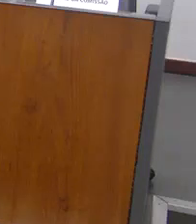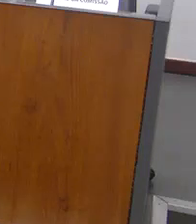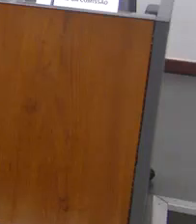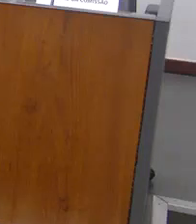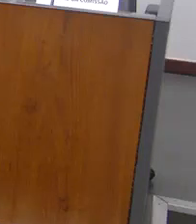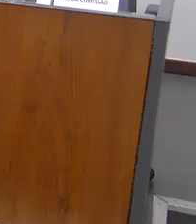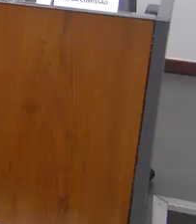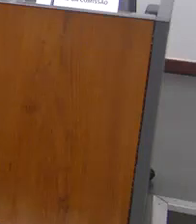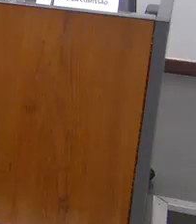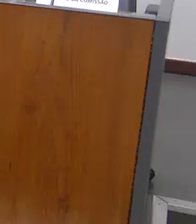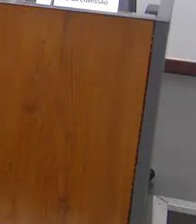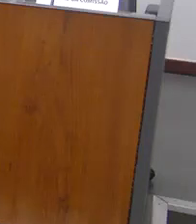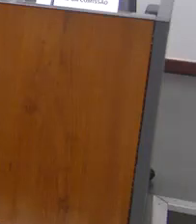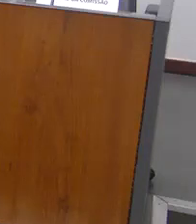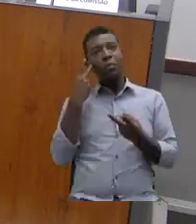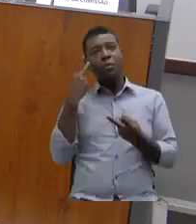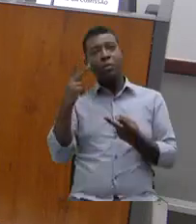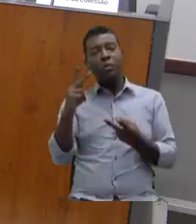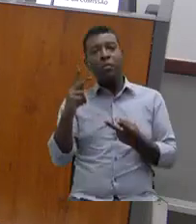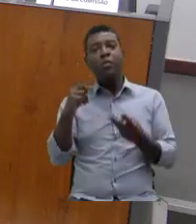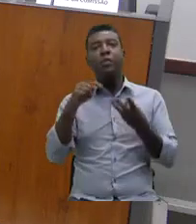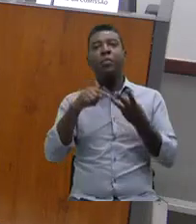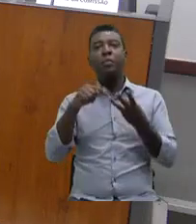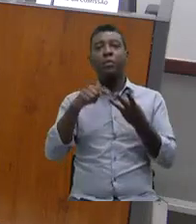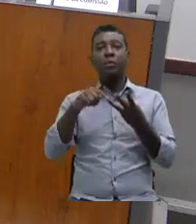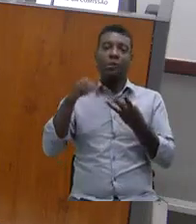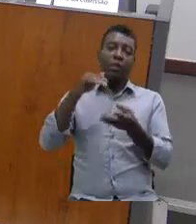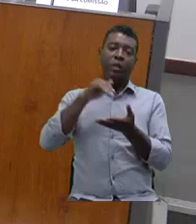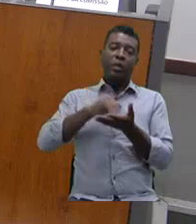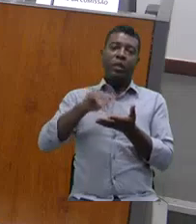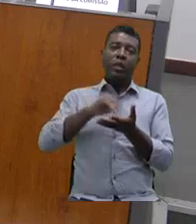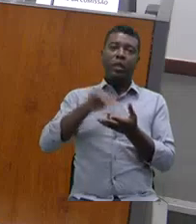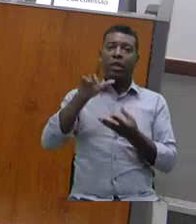Para afirmar o compromisso, o secretário Leônidas